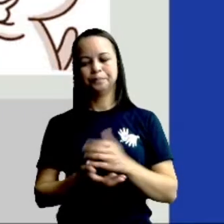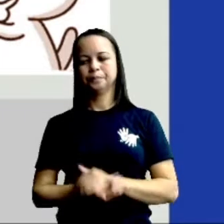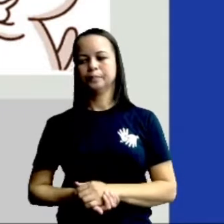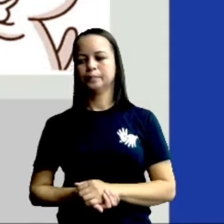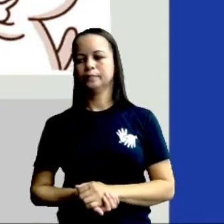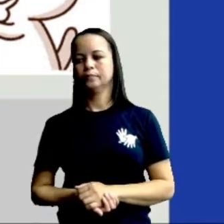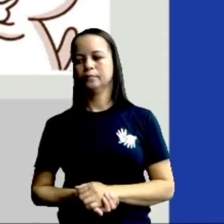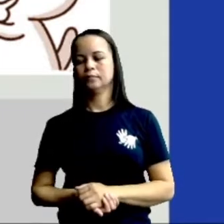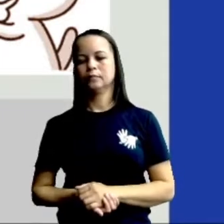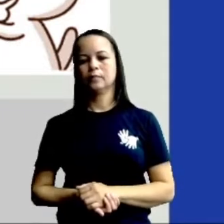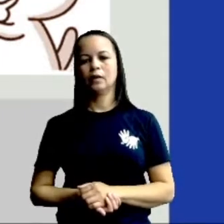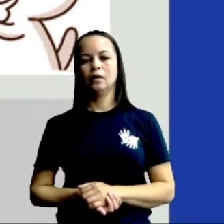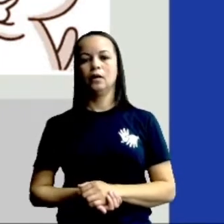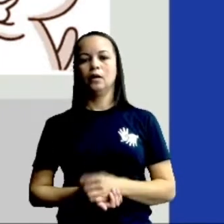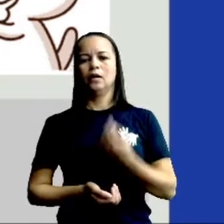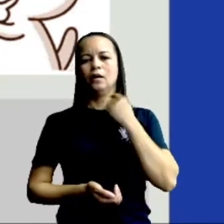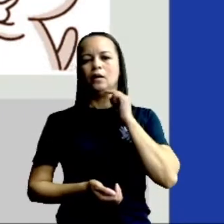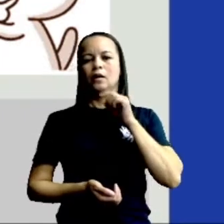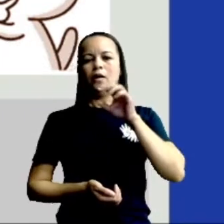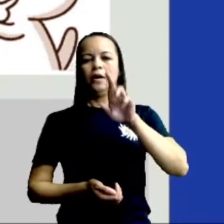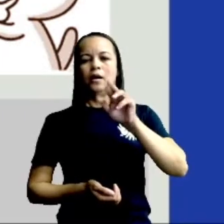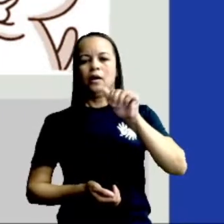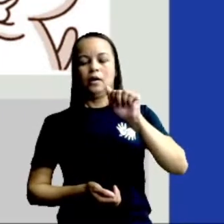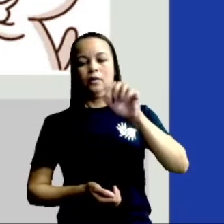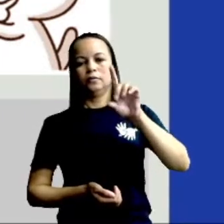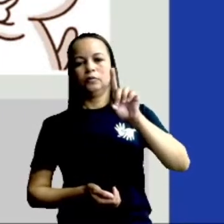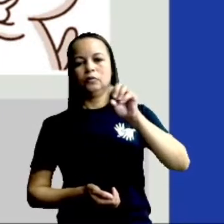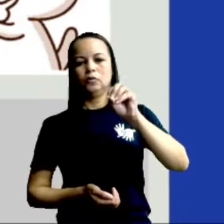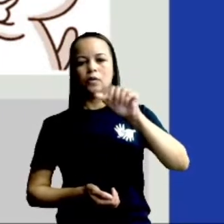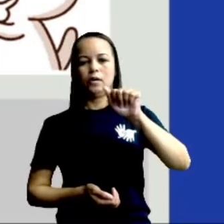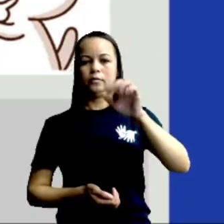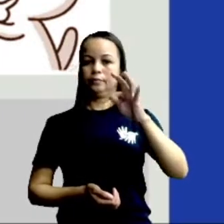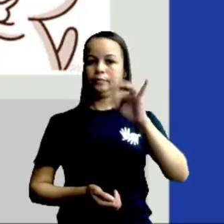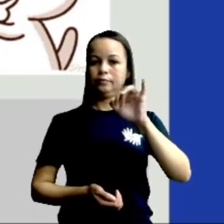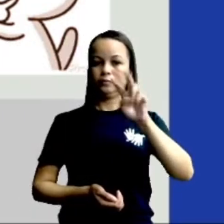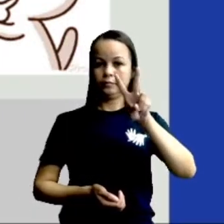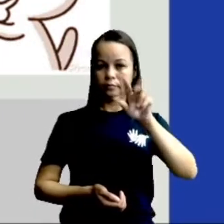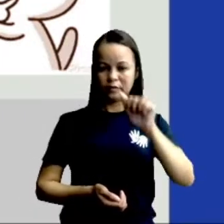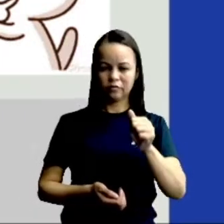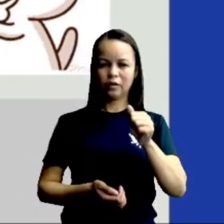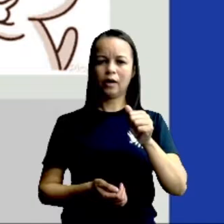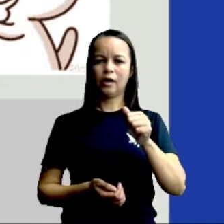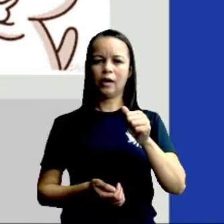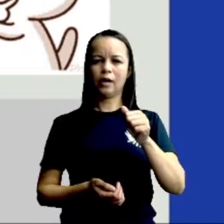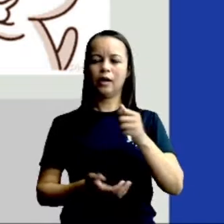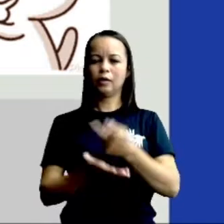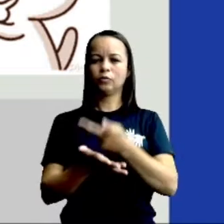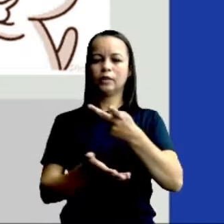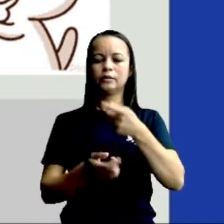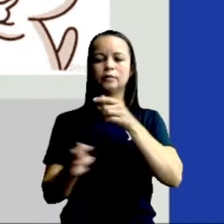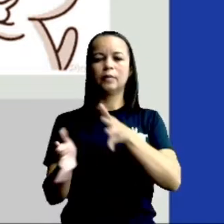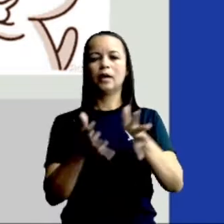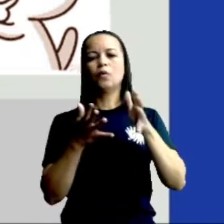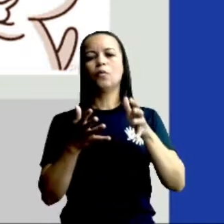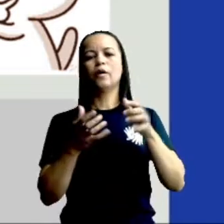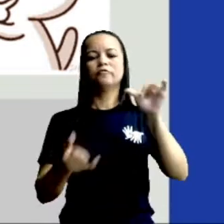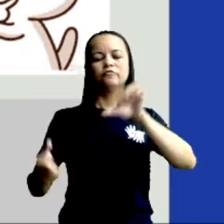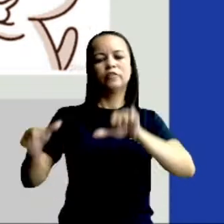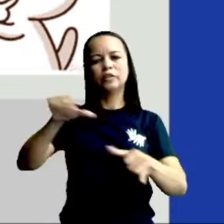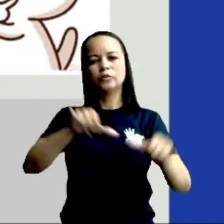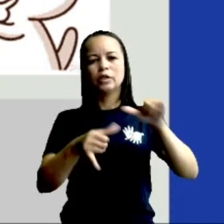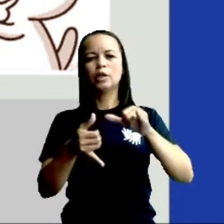Poluição radioativa é um tipo de poluição causada por efeito químico, derivada de ondas